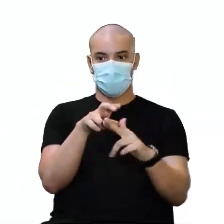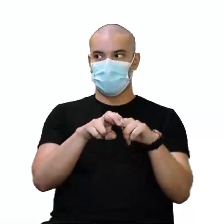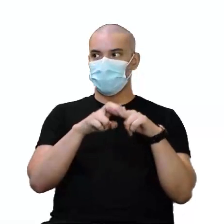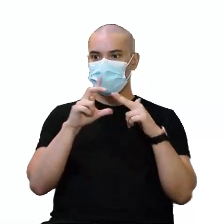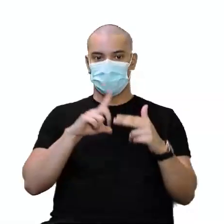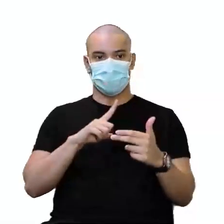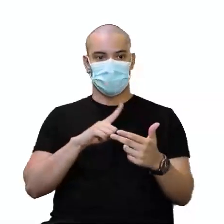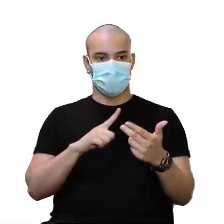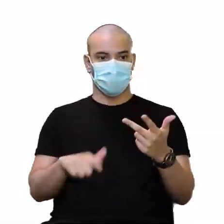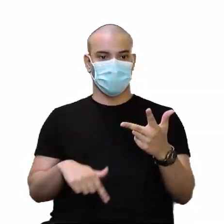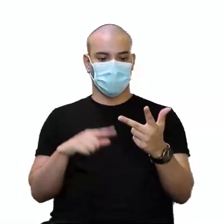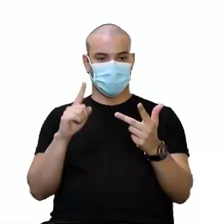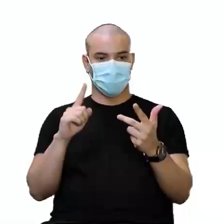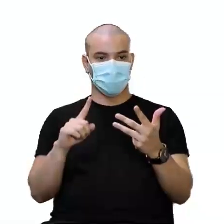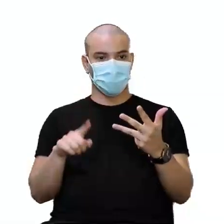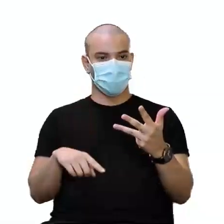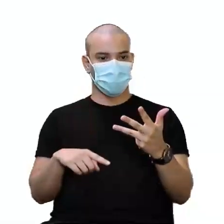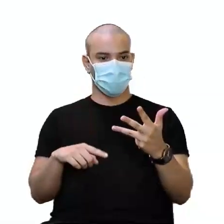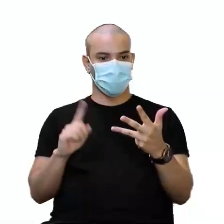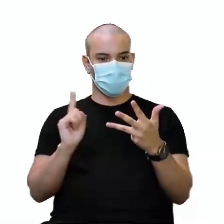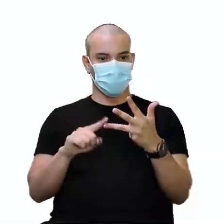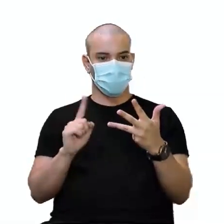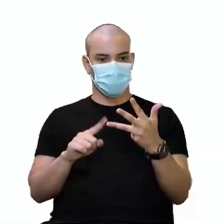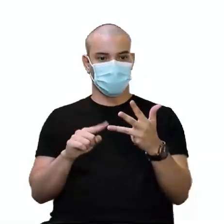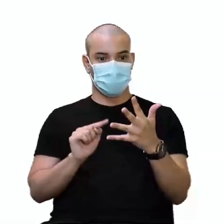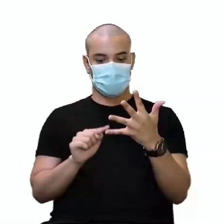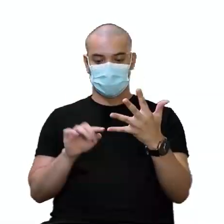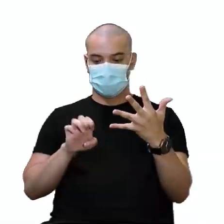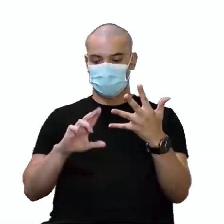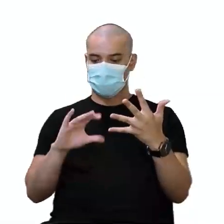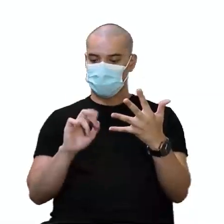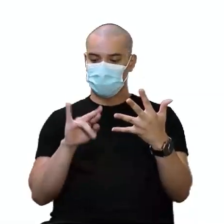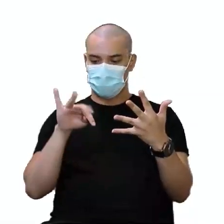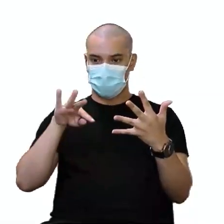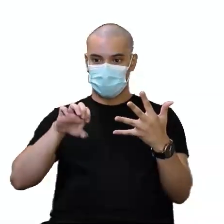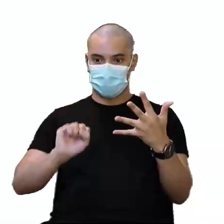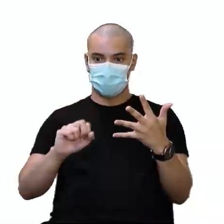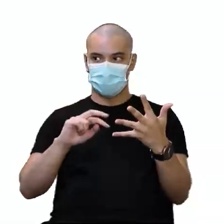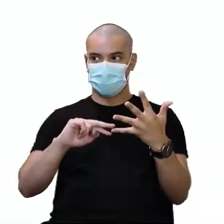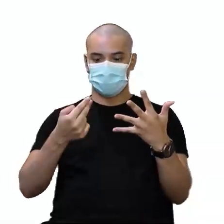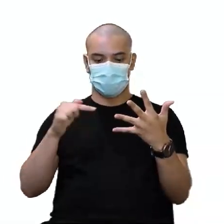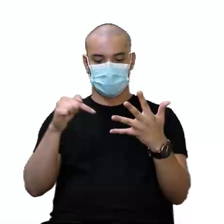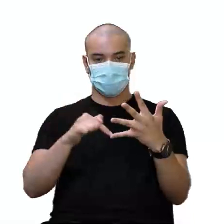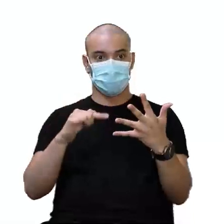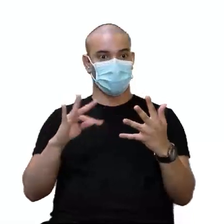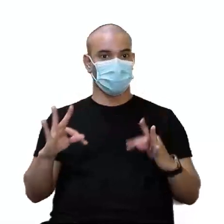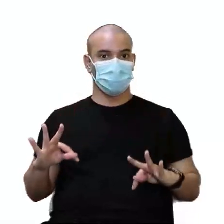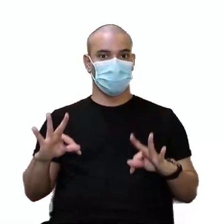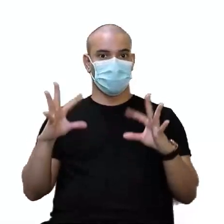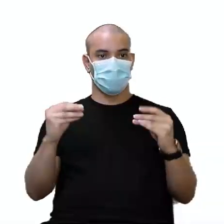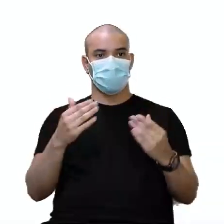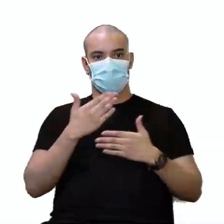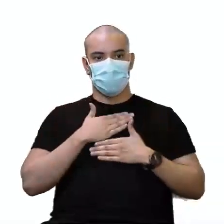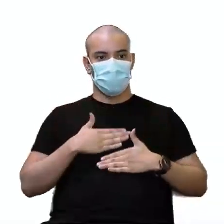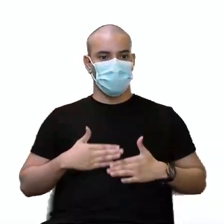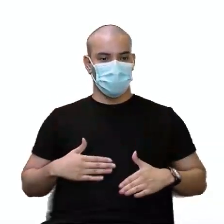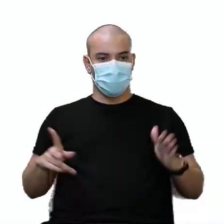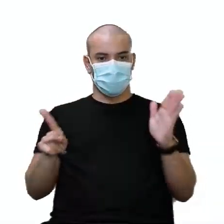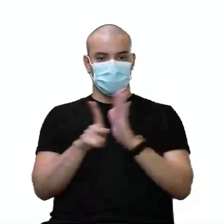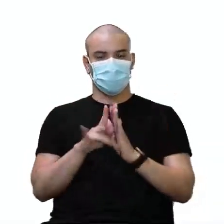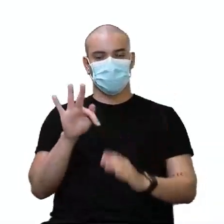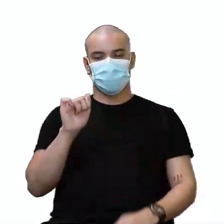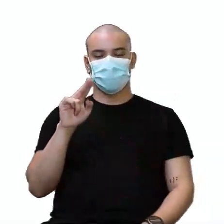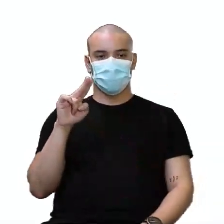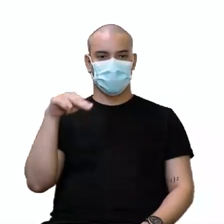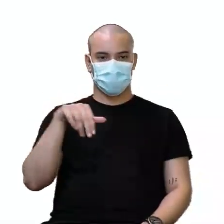têm os artossauros, você tem os eucariontes, que são quem? Os eucariontes são todos os organismos da fauna